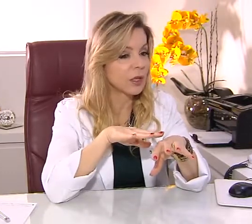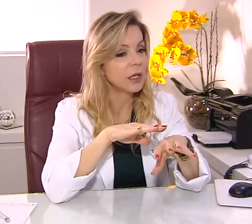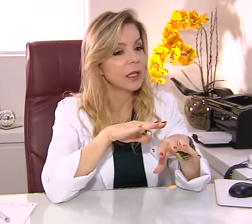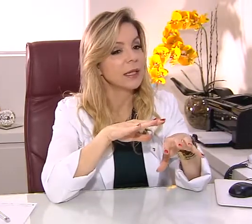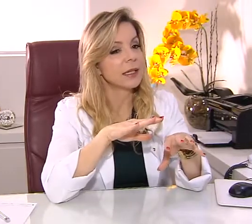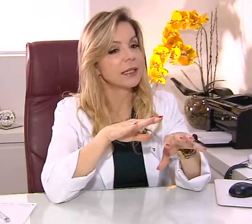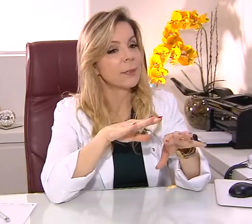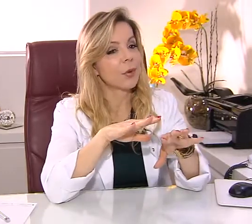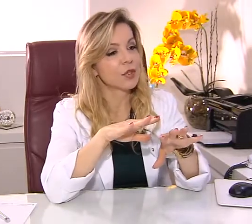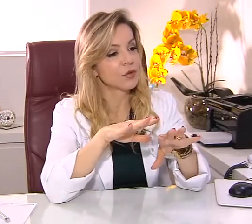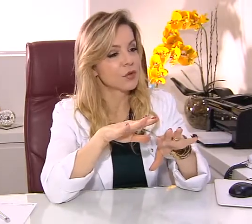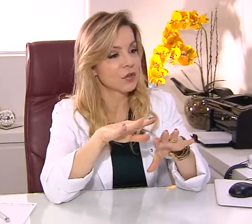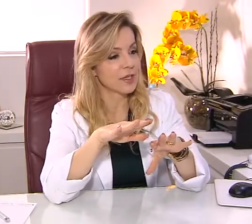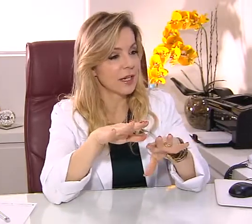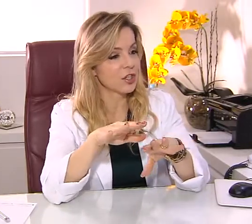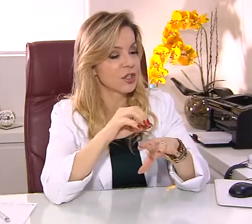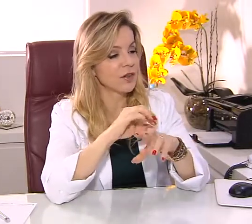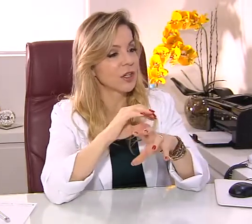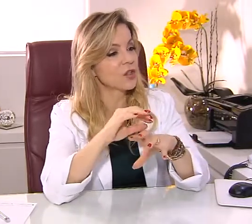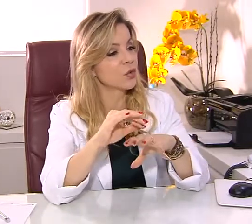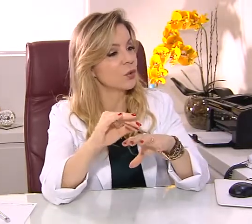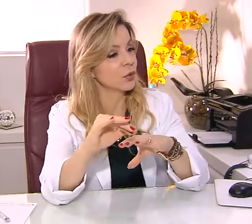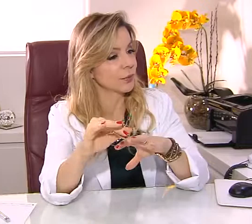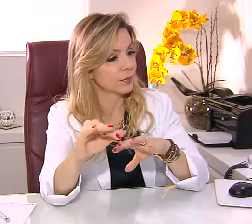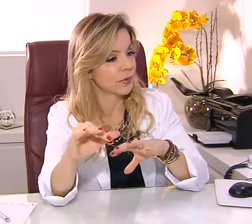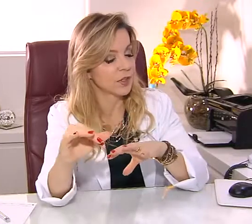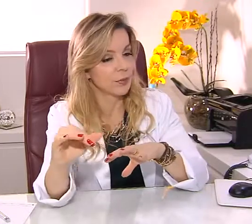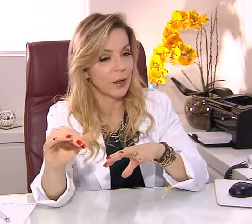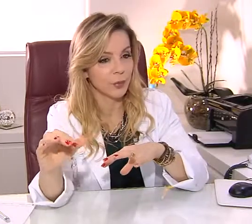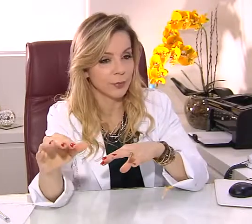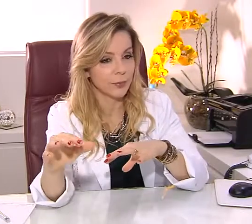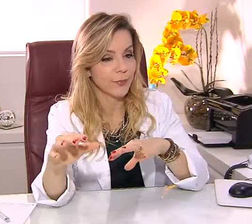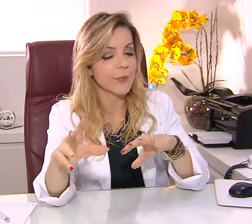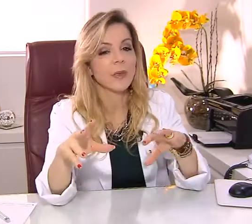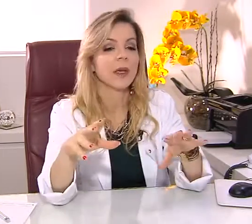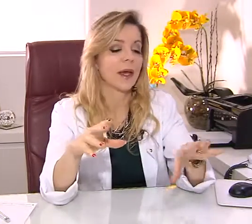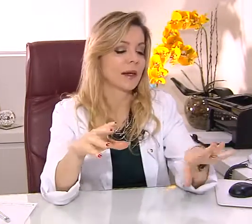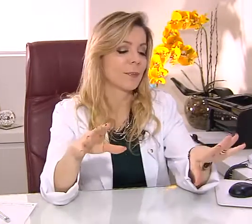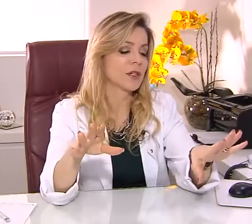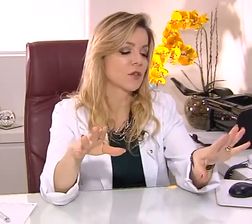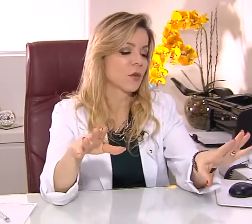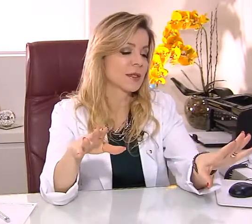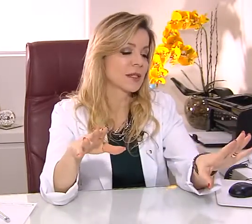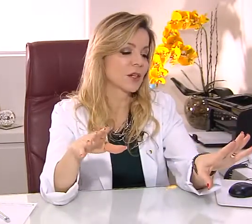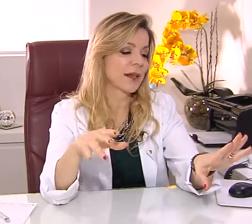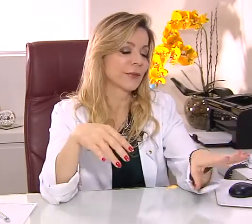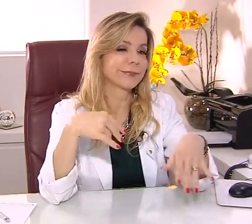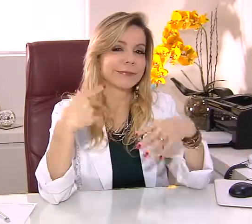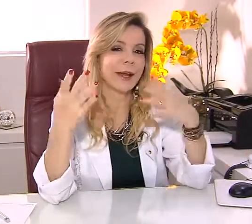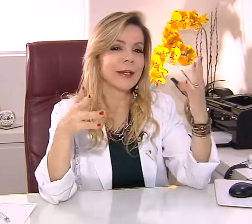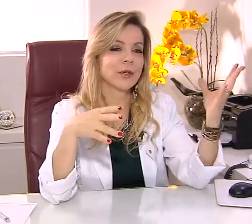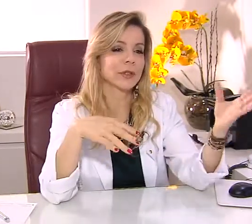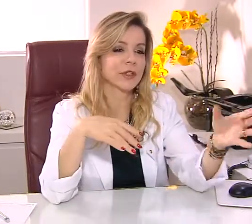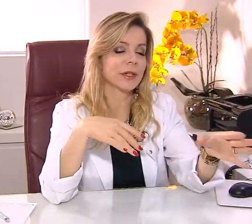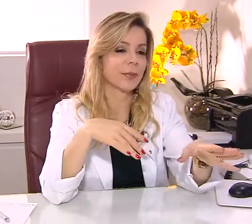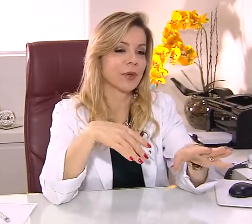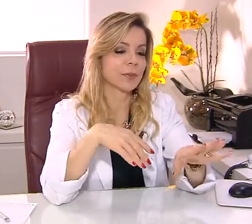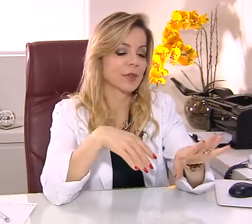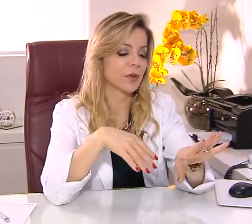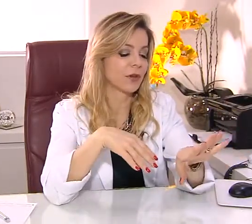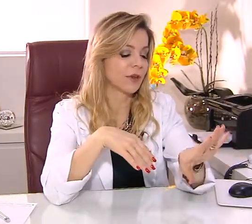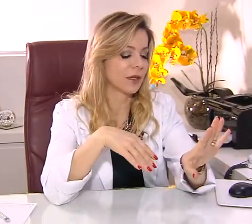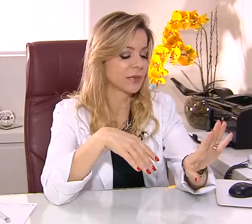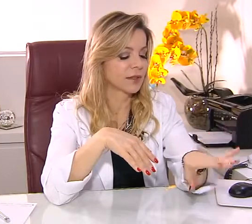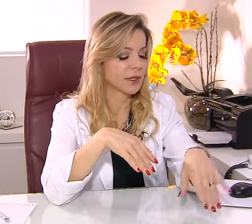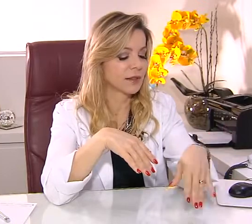região, e depois de uns 2, 3 dias vai ficando escuro, vai ficando marrom. Aí a pessoa, às vezes, já está 3, 4 dias depois,